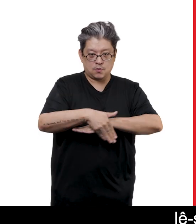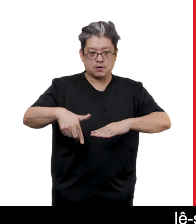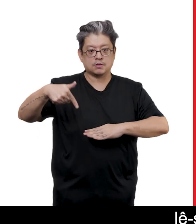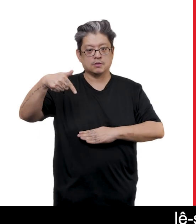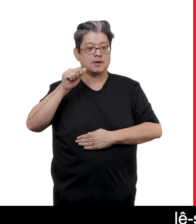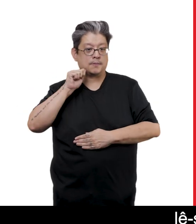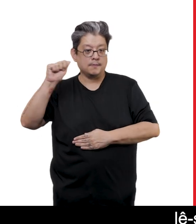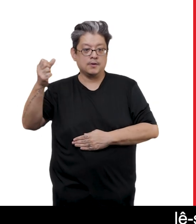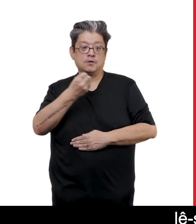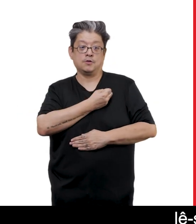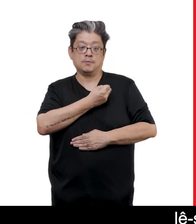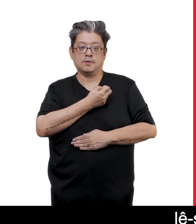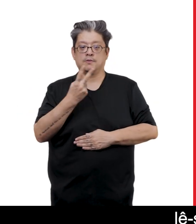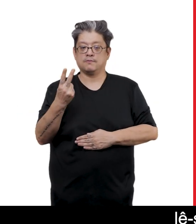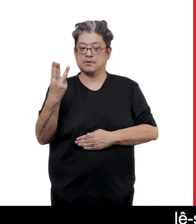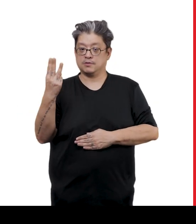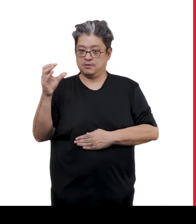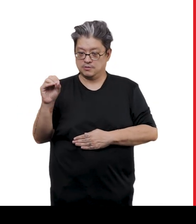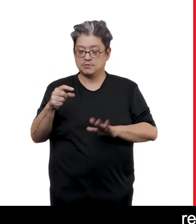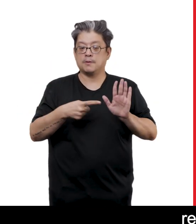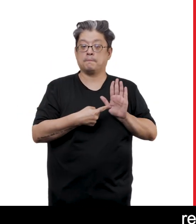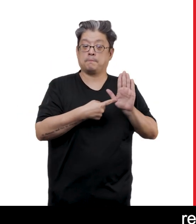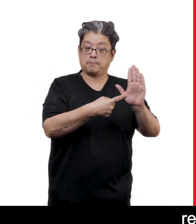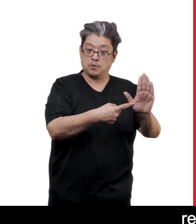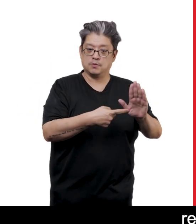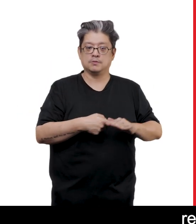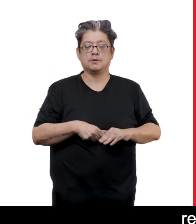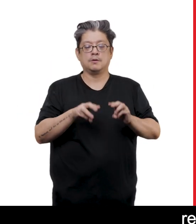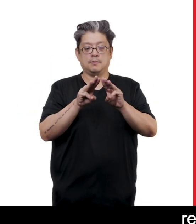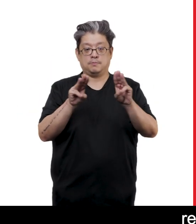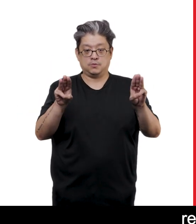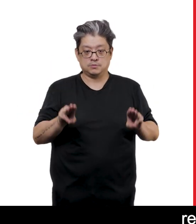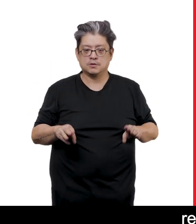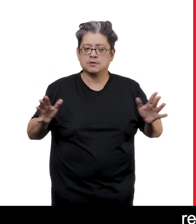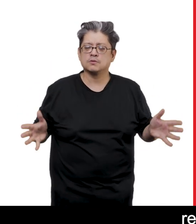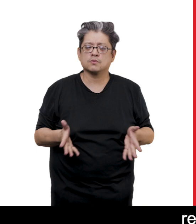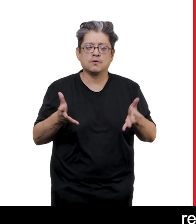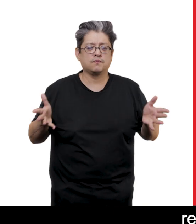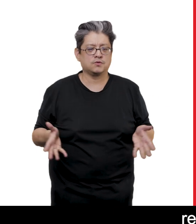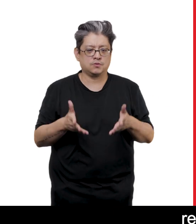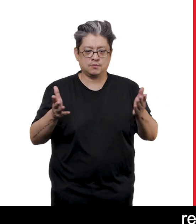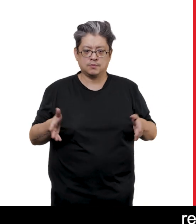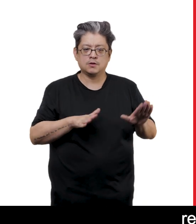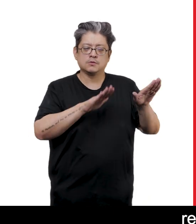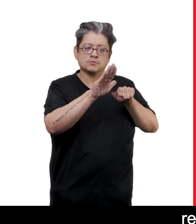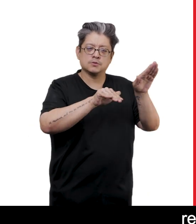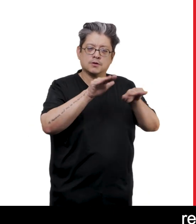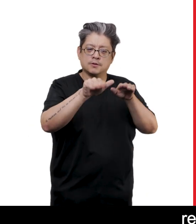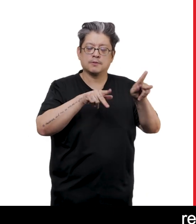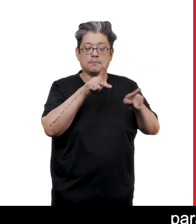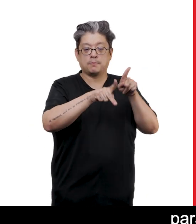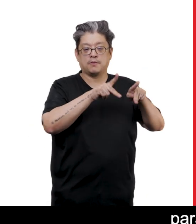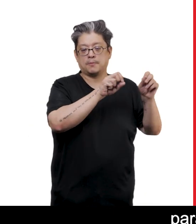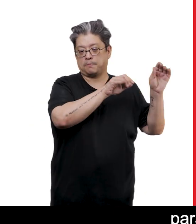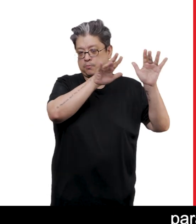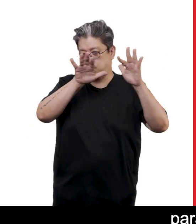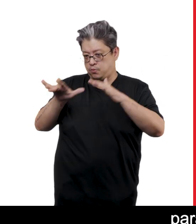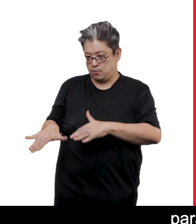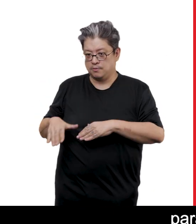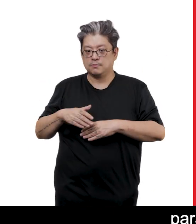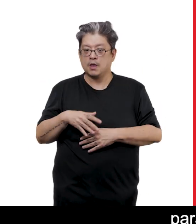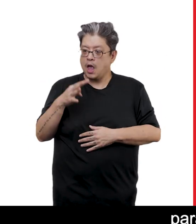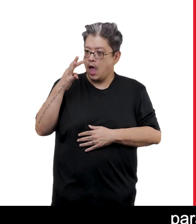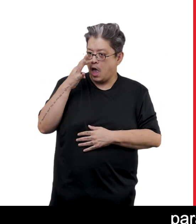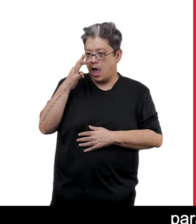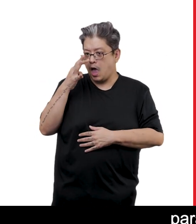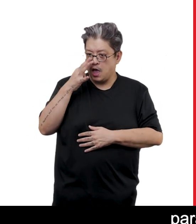Rua 7 de Abril, 230, reforçando o empenho do museu em atrair novos públicos para exposições